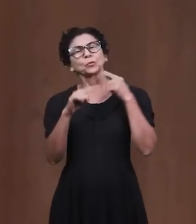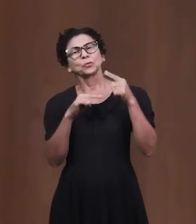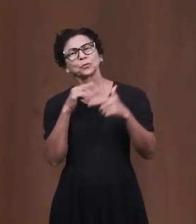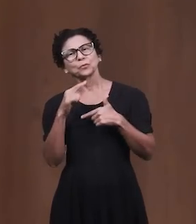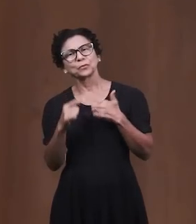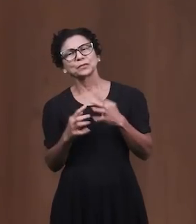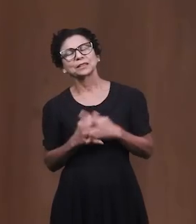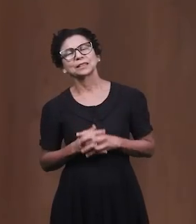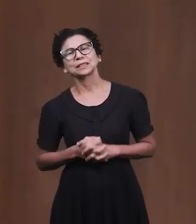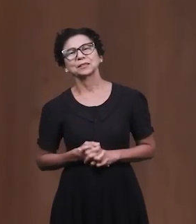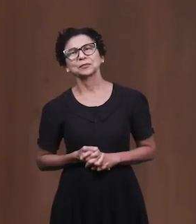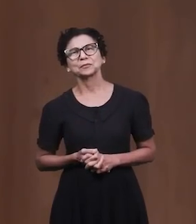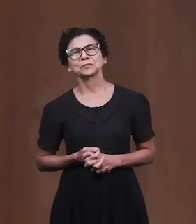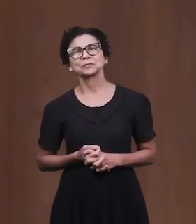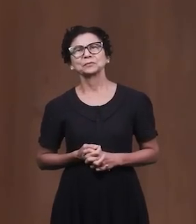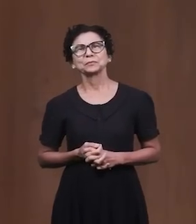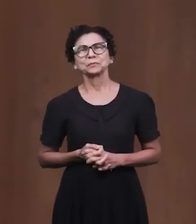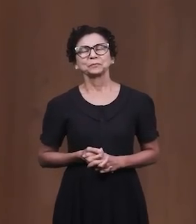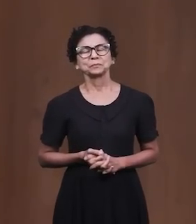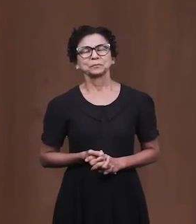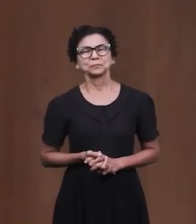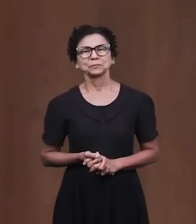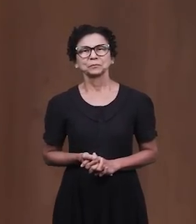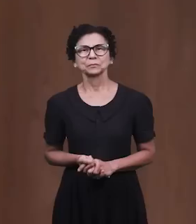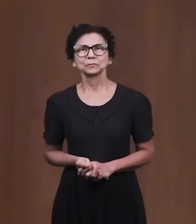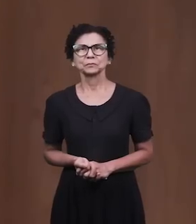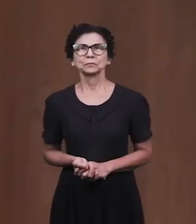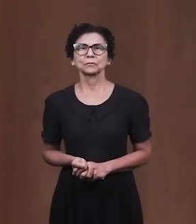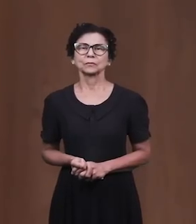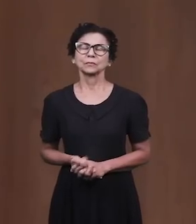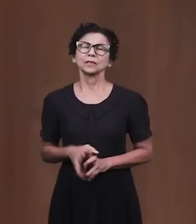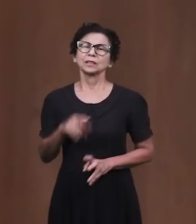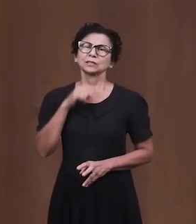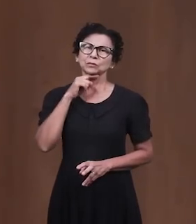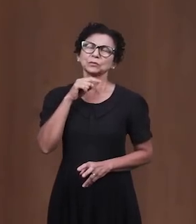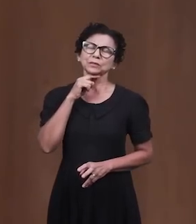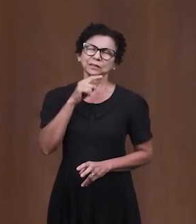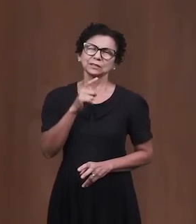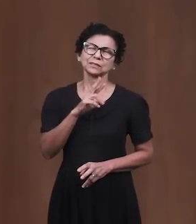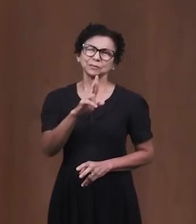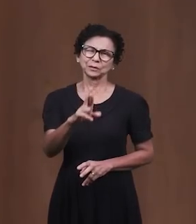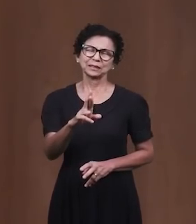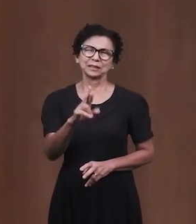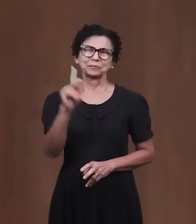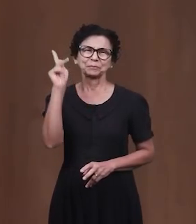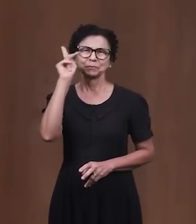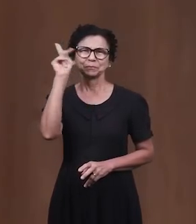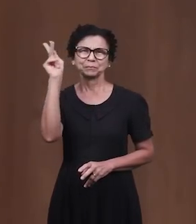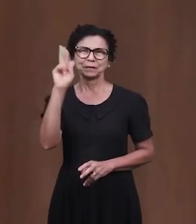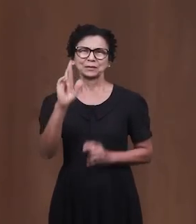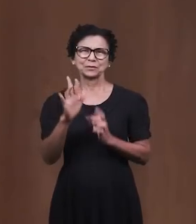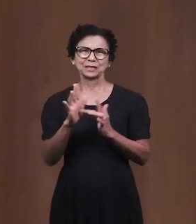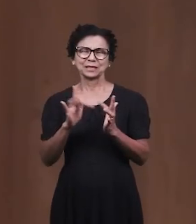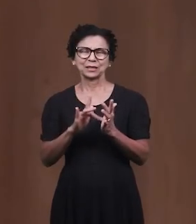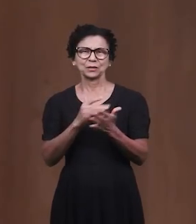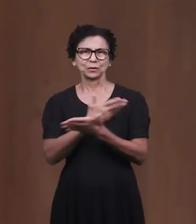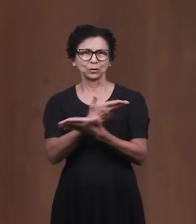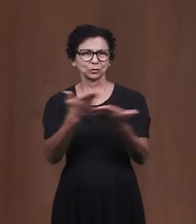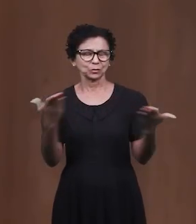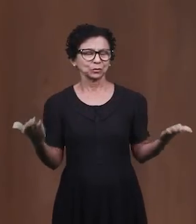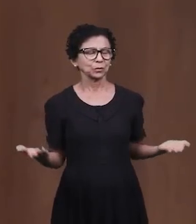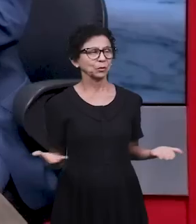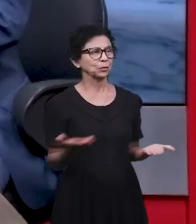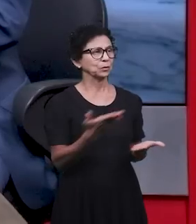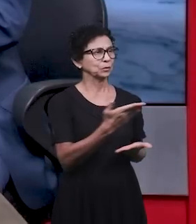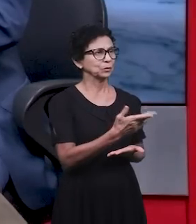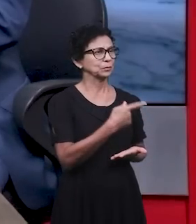nossa posição diante dessas, às vezes, dúvidas que você tem. A todos, a paz do Senhor,